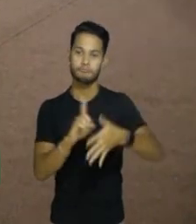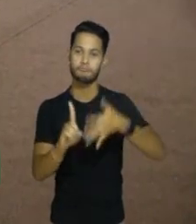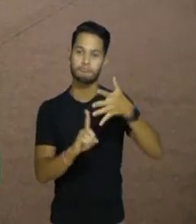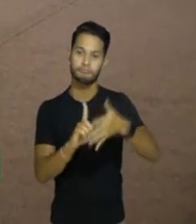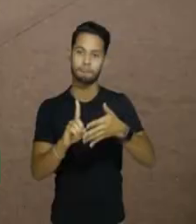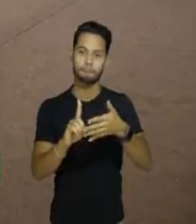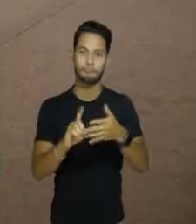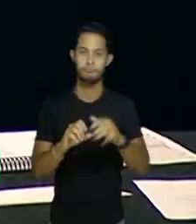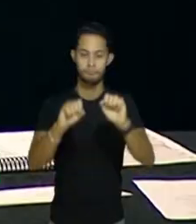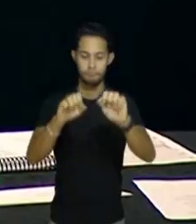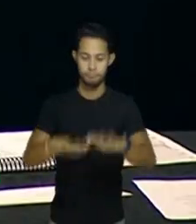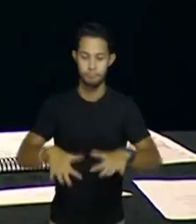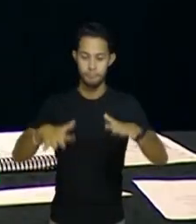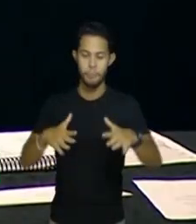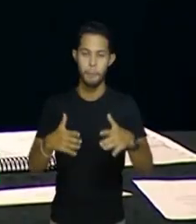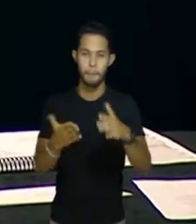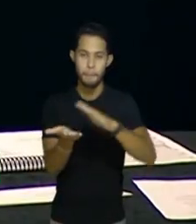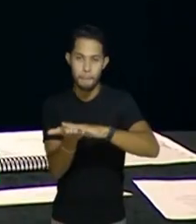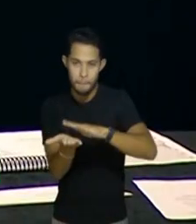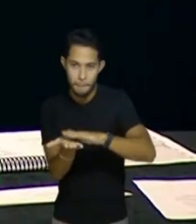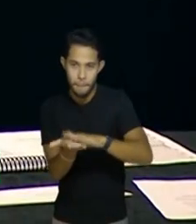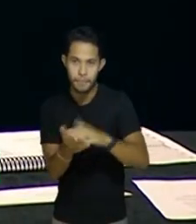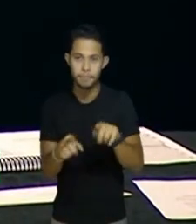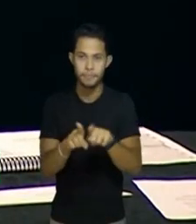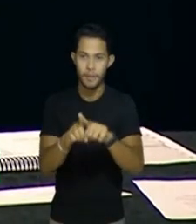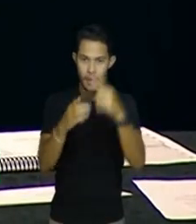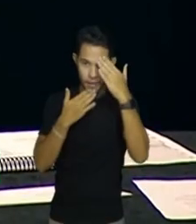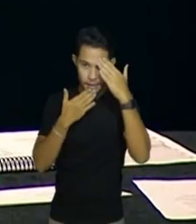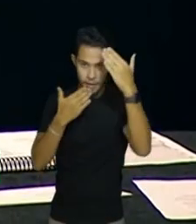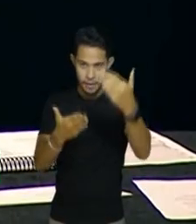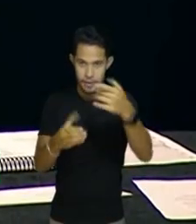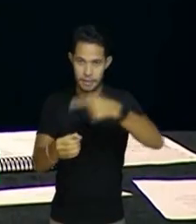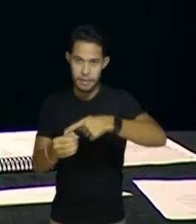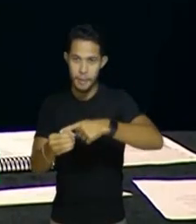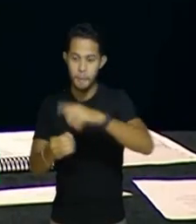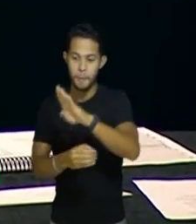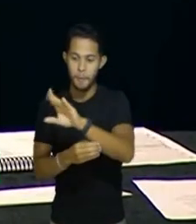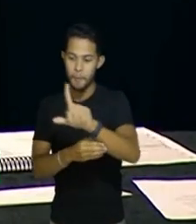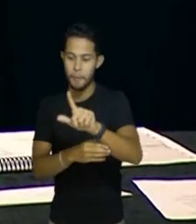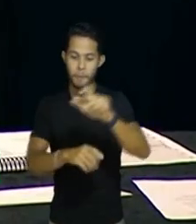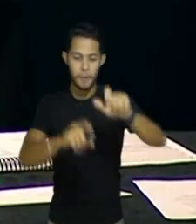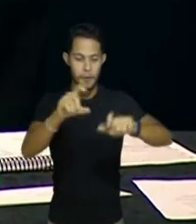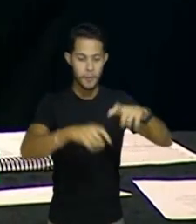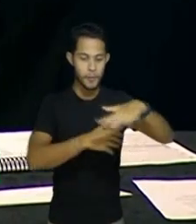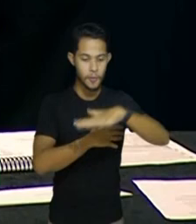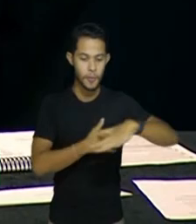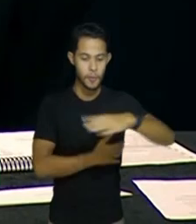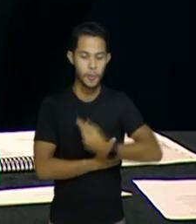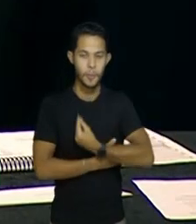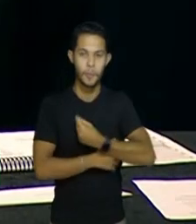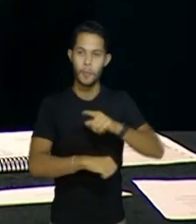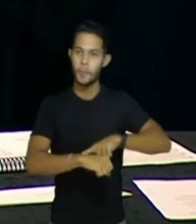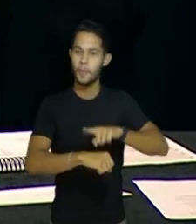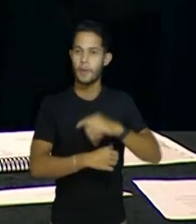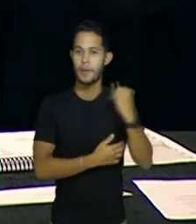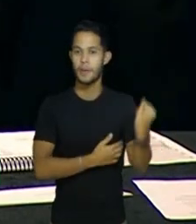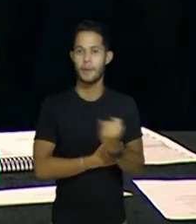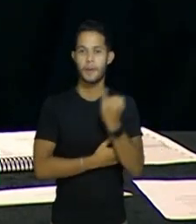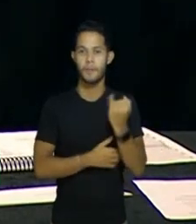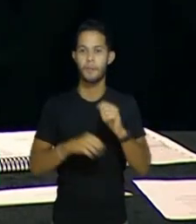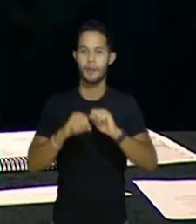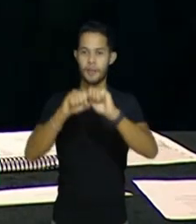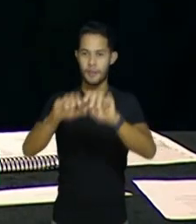quero parabenizar e agradecer, primeiramente, Blumenau e sua gente, por esse momento tão importante para o Parlamento catarinense, em que aqui